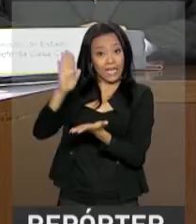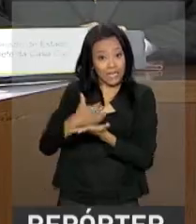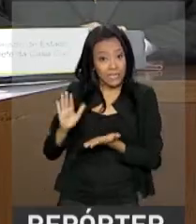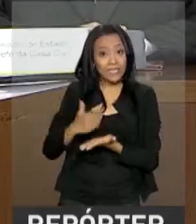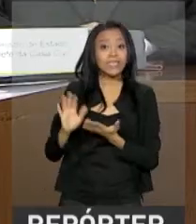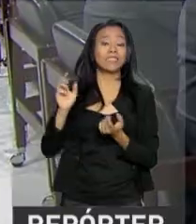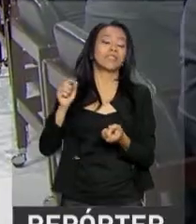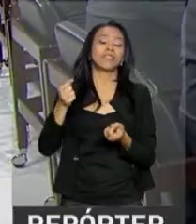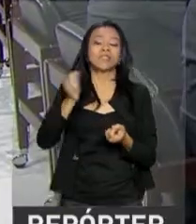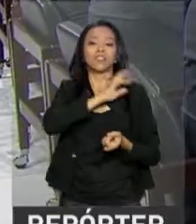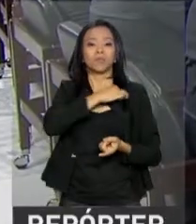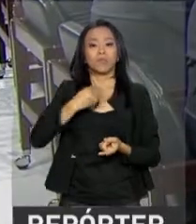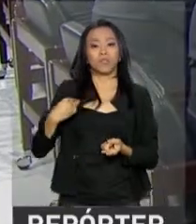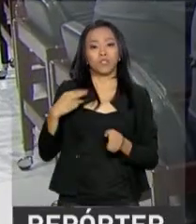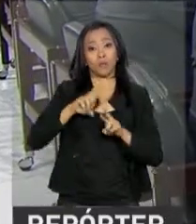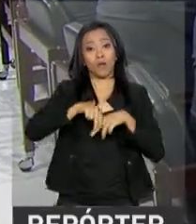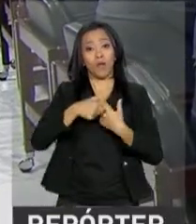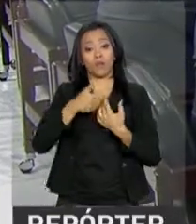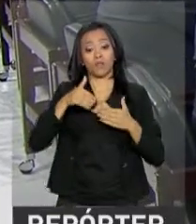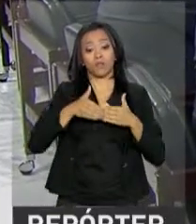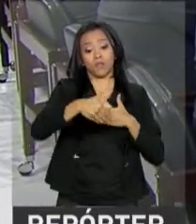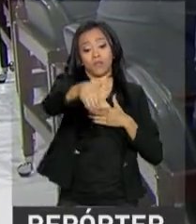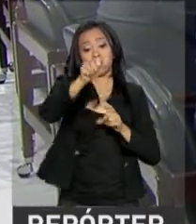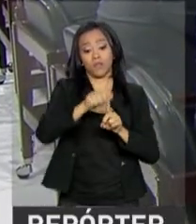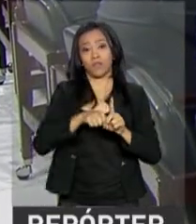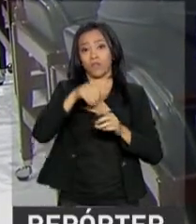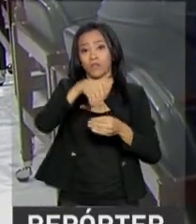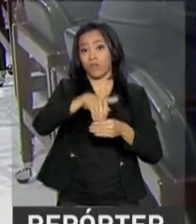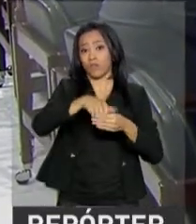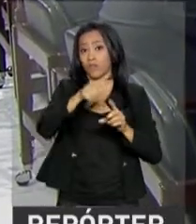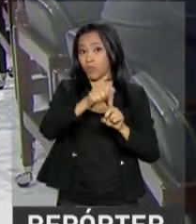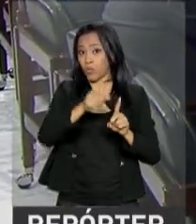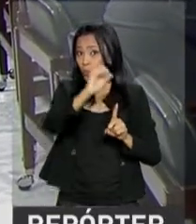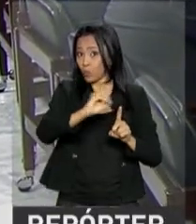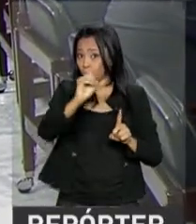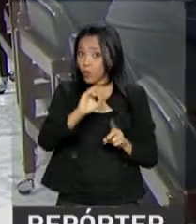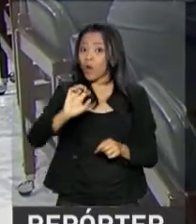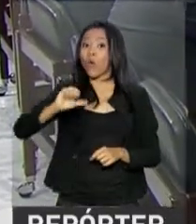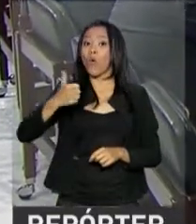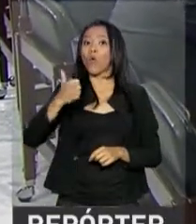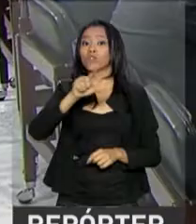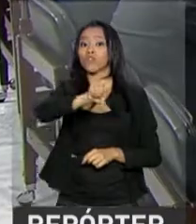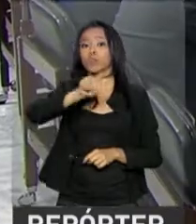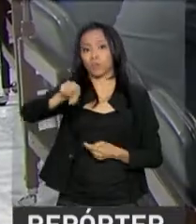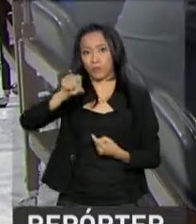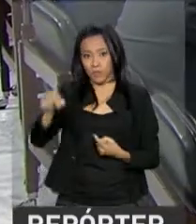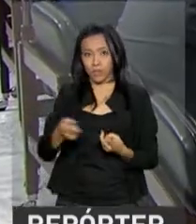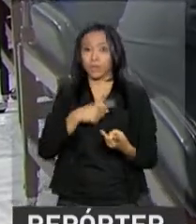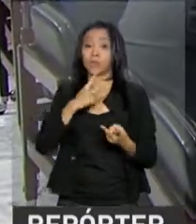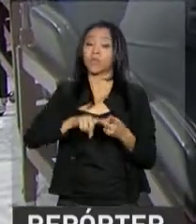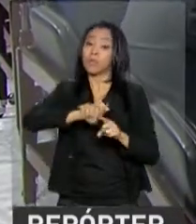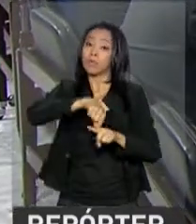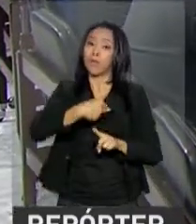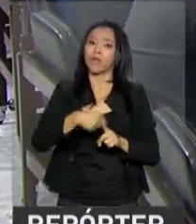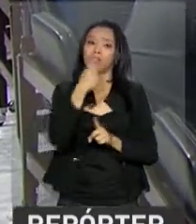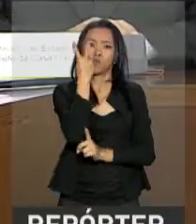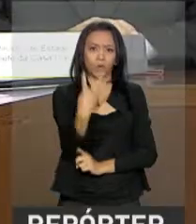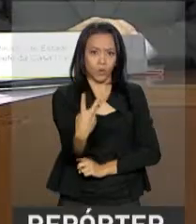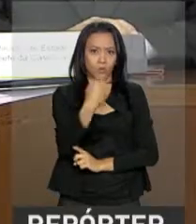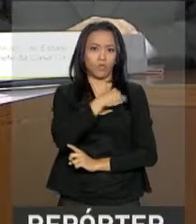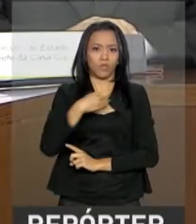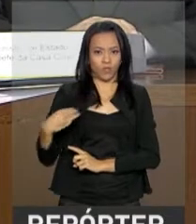deste ano nesta semana 11 ministros foram nomeados pelo presidente e na semana passada foram outros dois